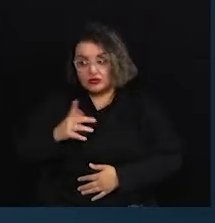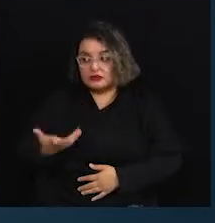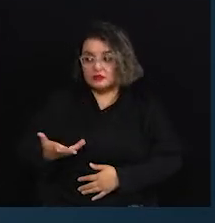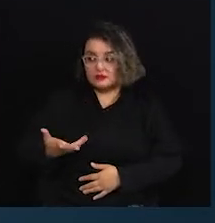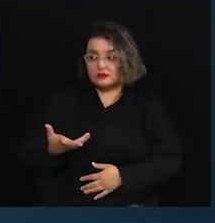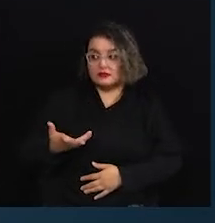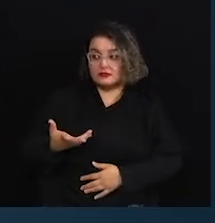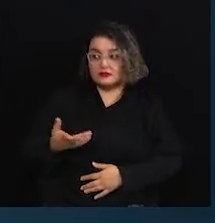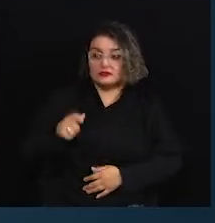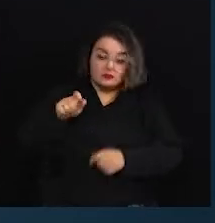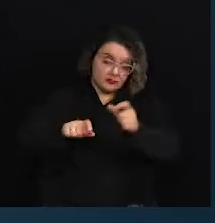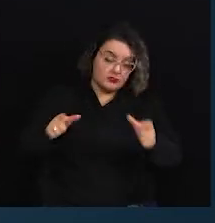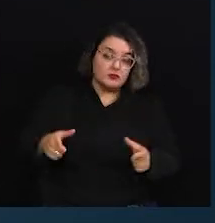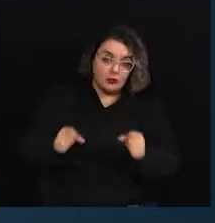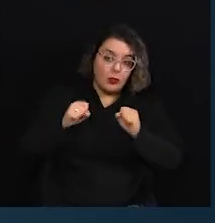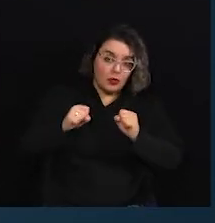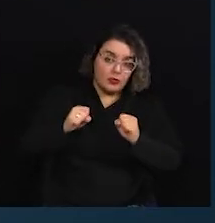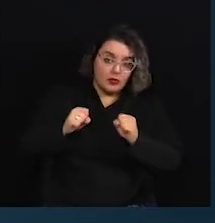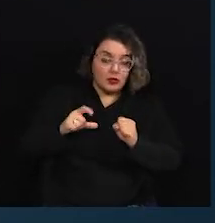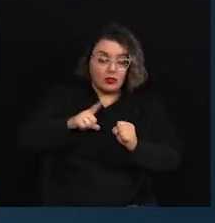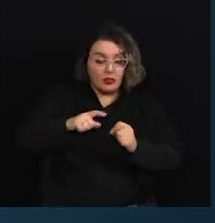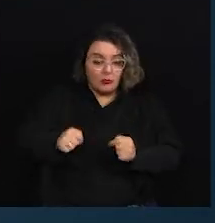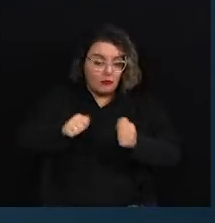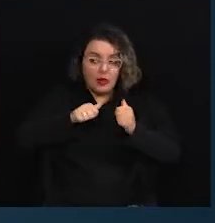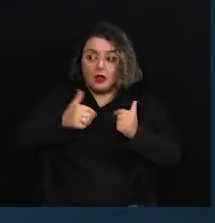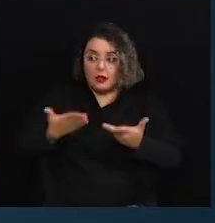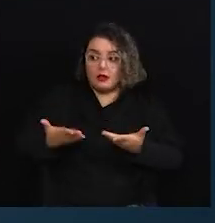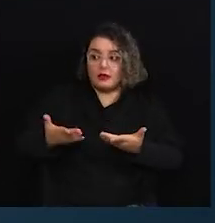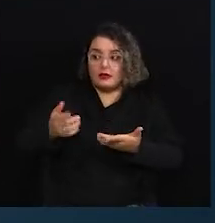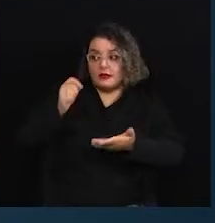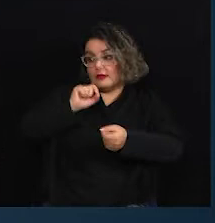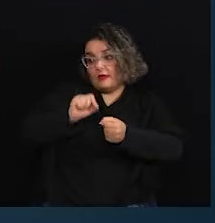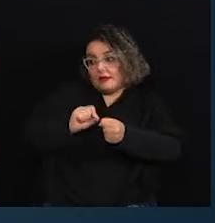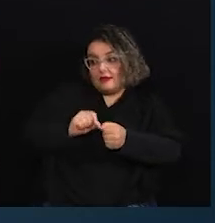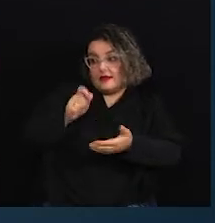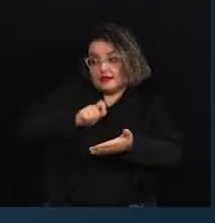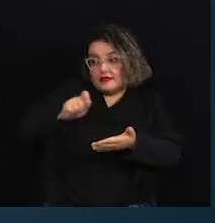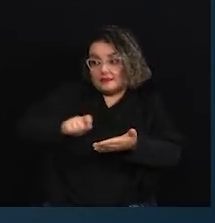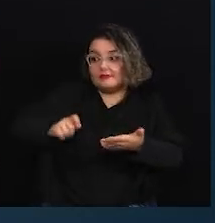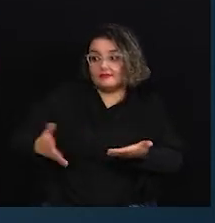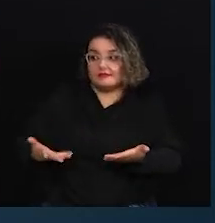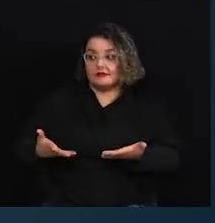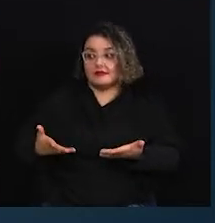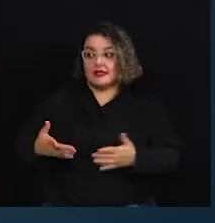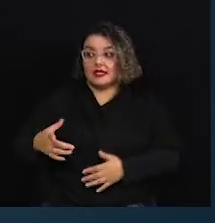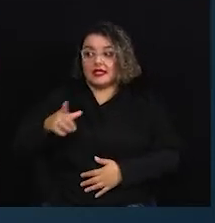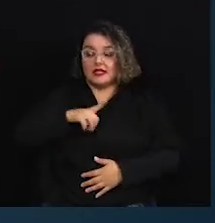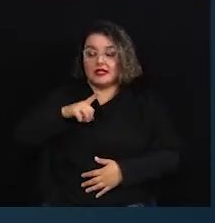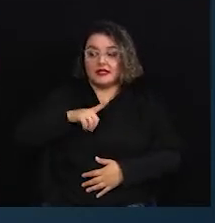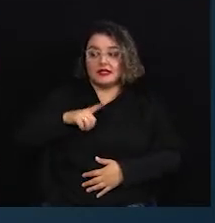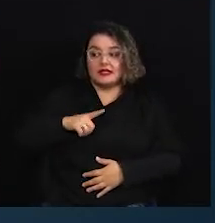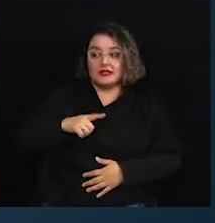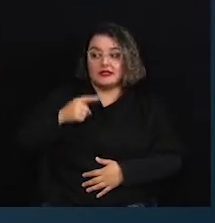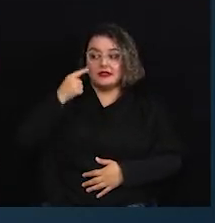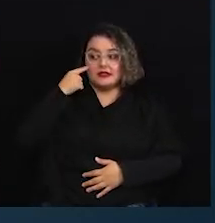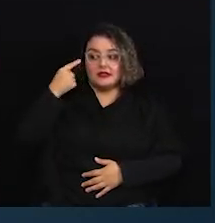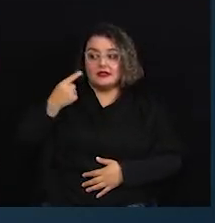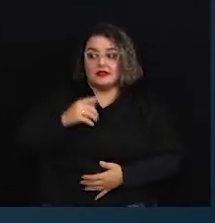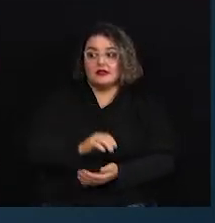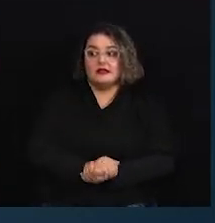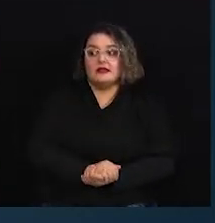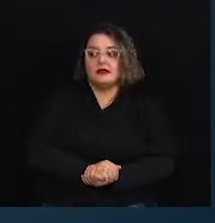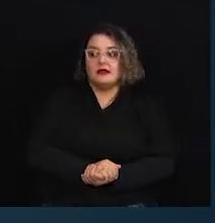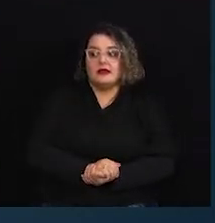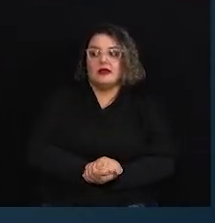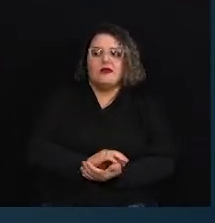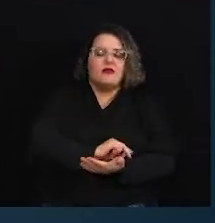tive. Falei, cara, tem muita gente que poderia se beneficiar. E aí eu fiz o livro, né? Quando eu vi que acabou sendo cotado do lado de nomes